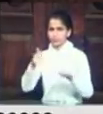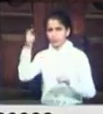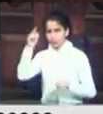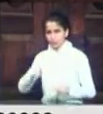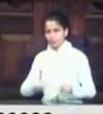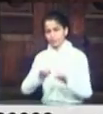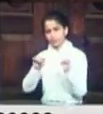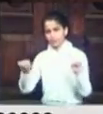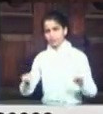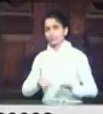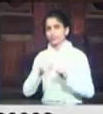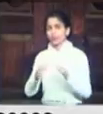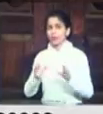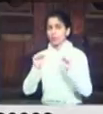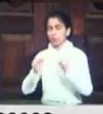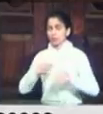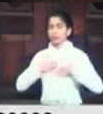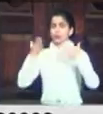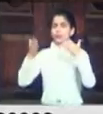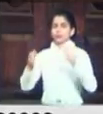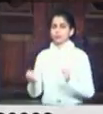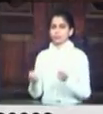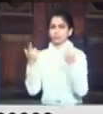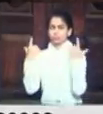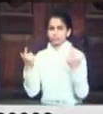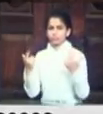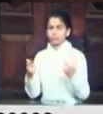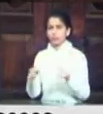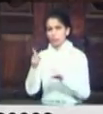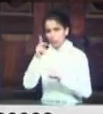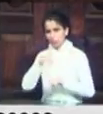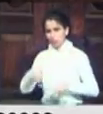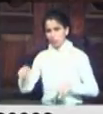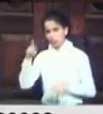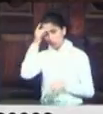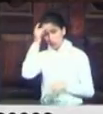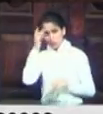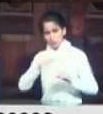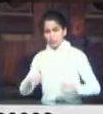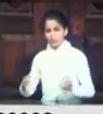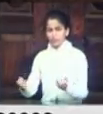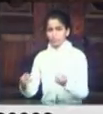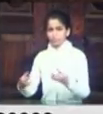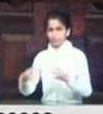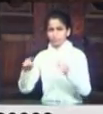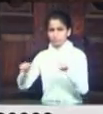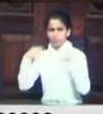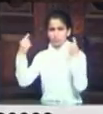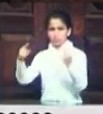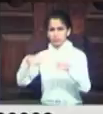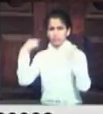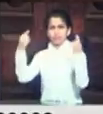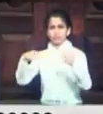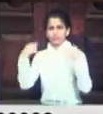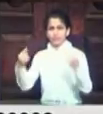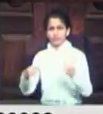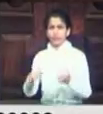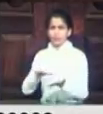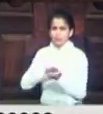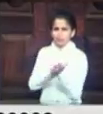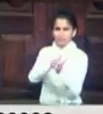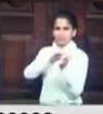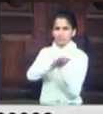querer criar uma comoção tão grande, a mobilização, o enfrentamento, a